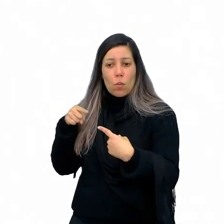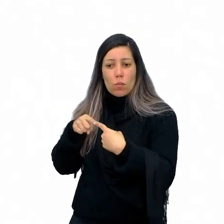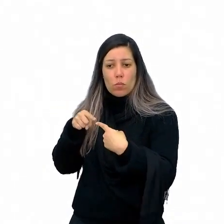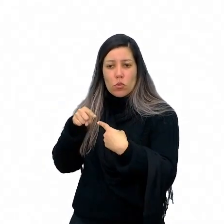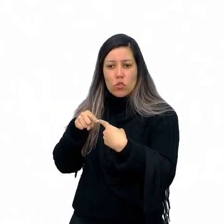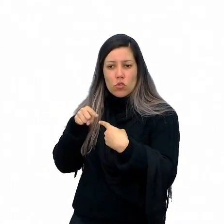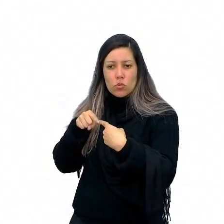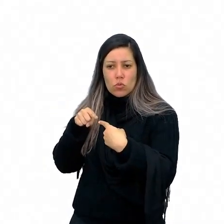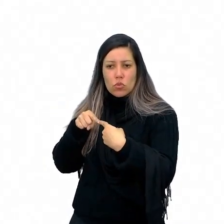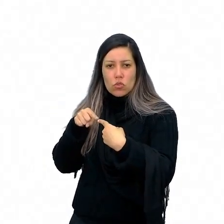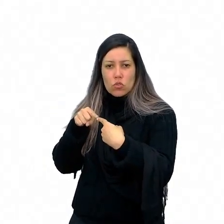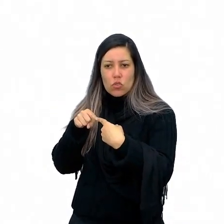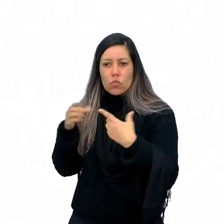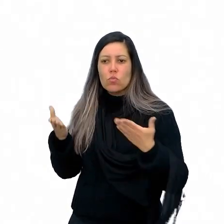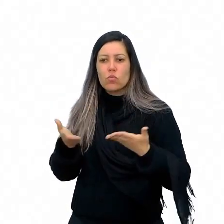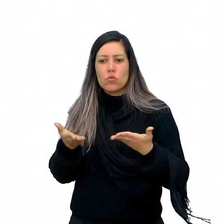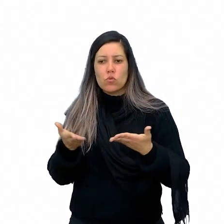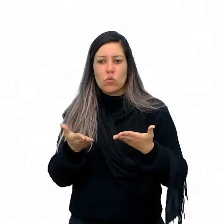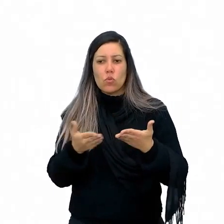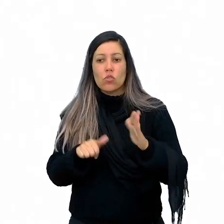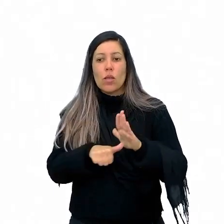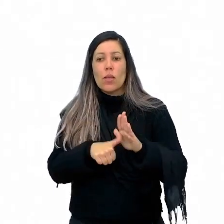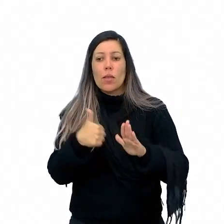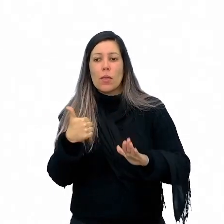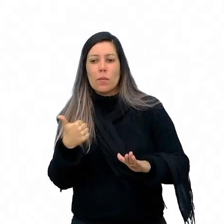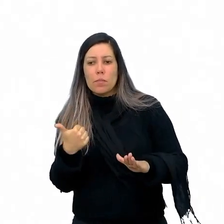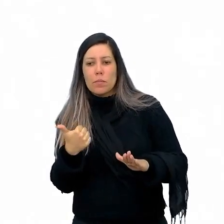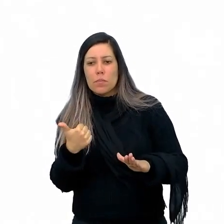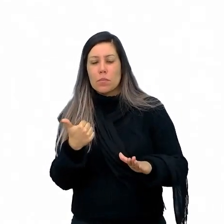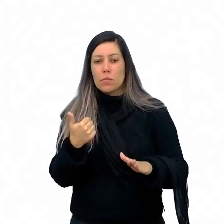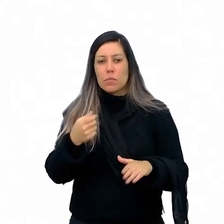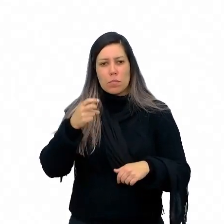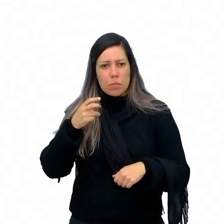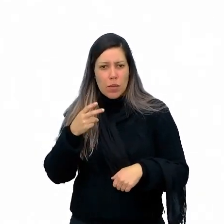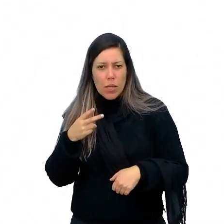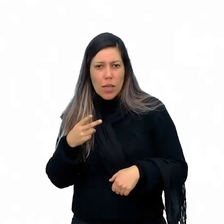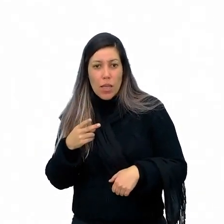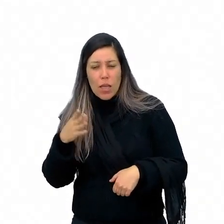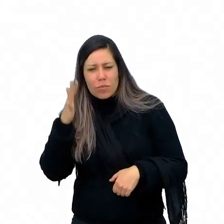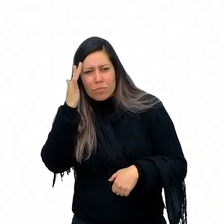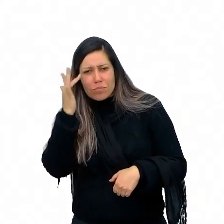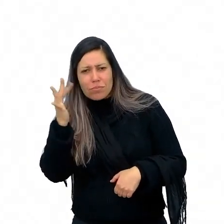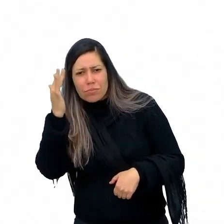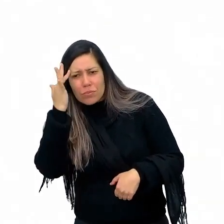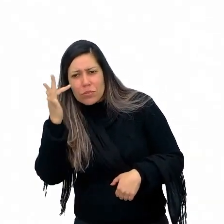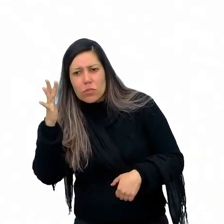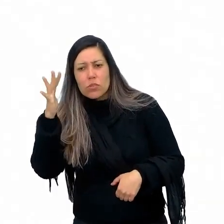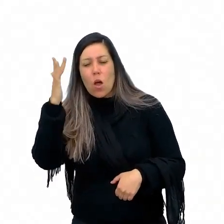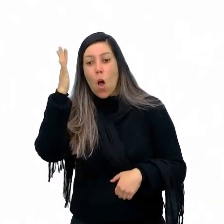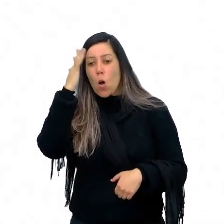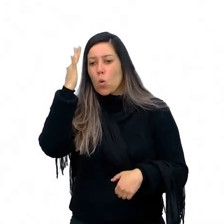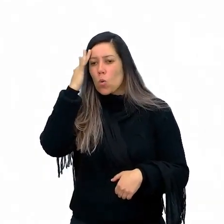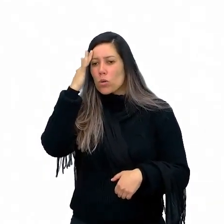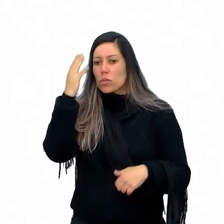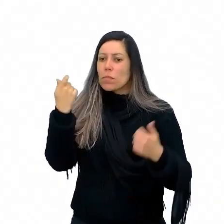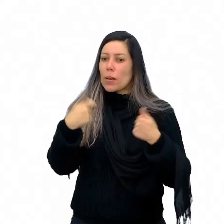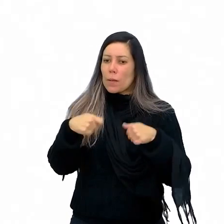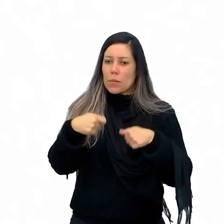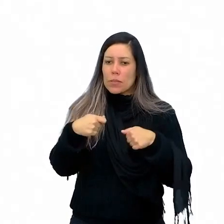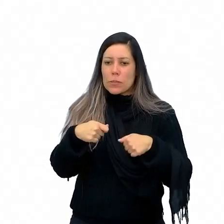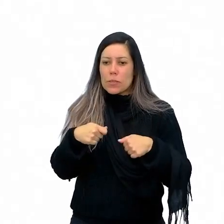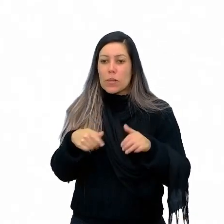Os objetivos de hoje. Primeiro deles, refletir sobre os conhecimentos necessários do professor que ensina